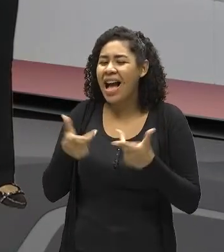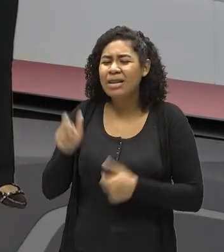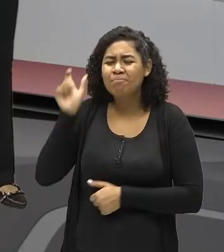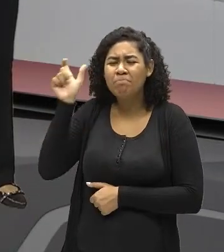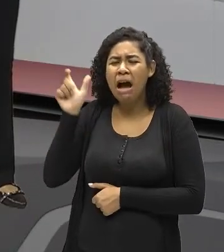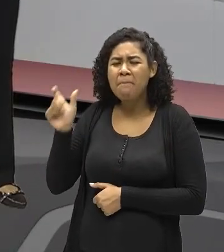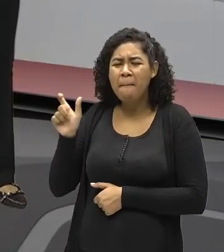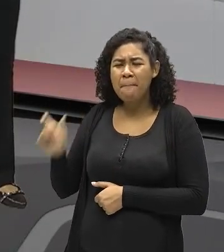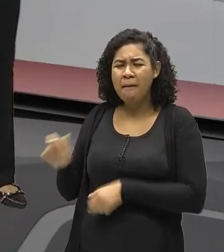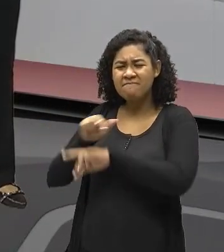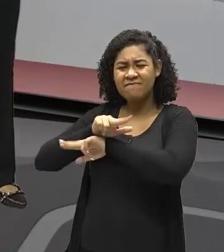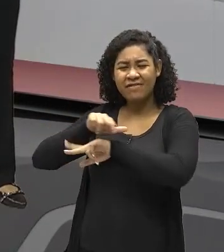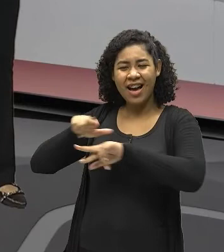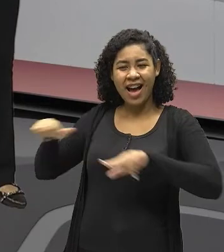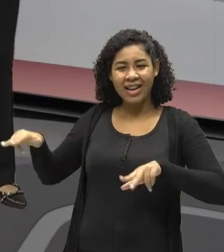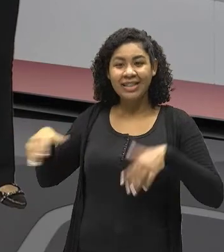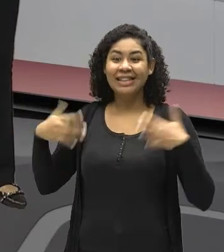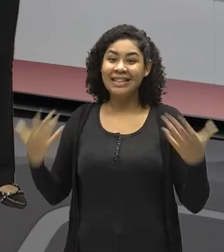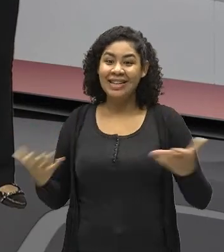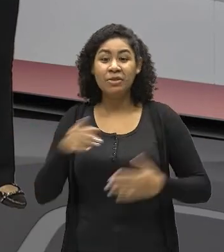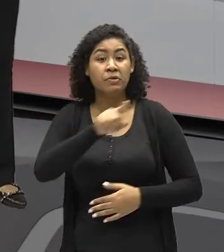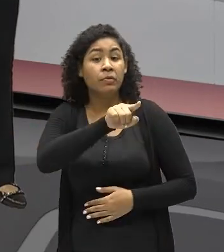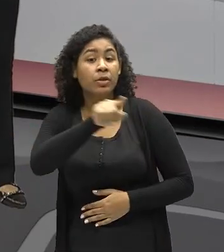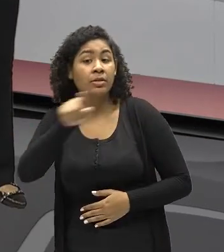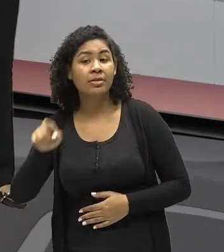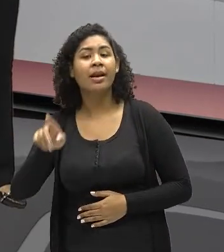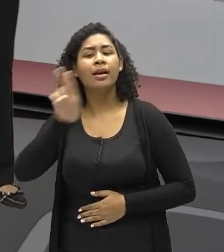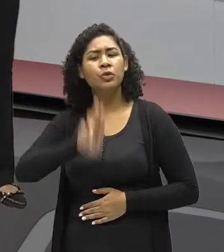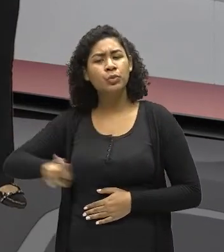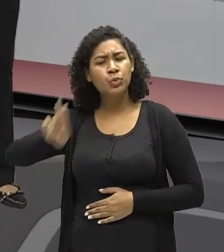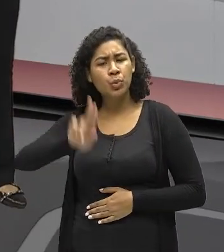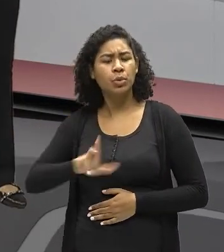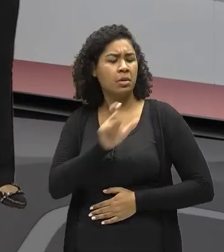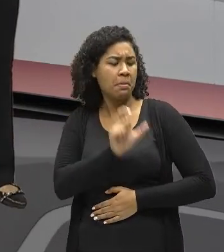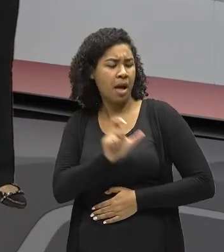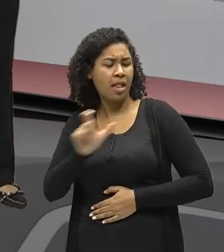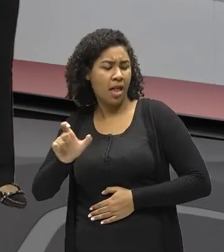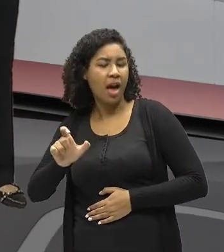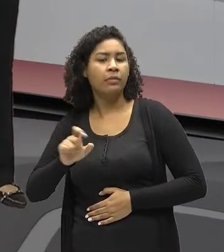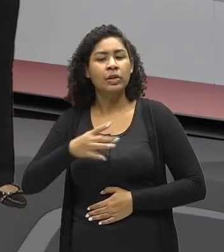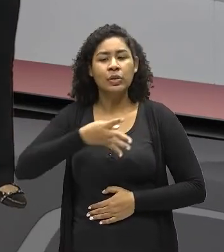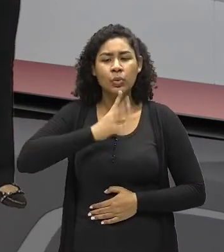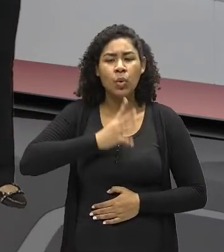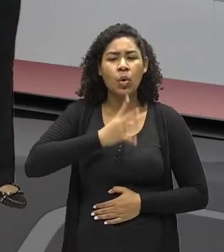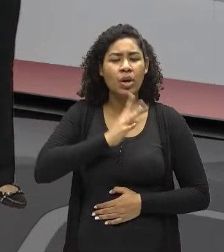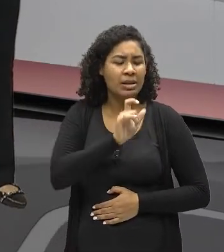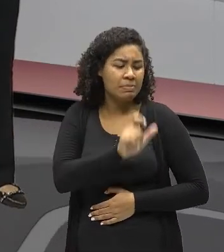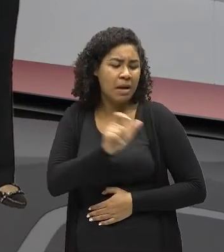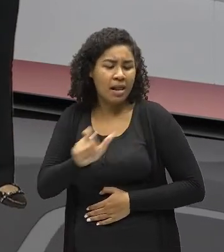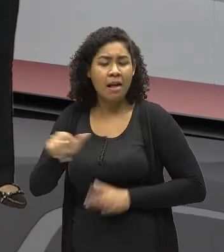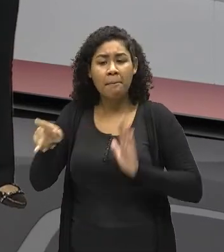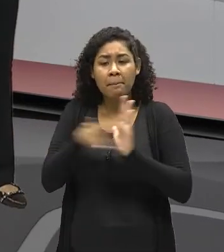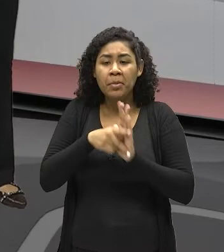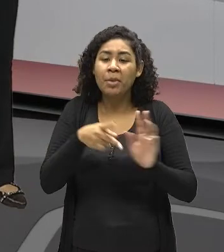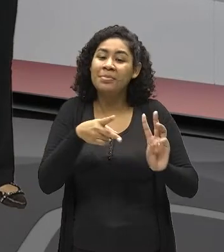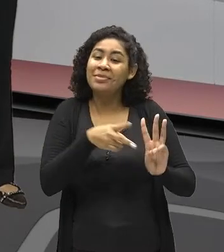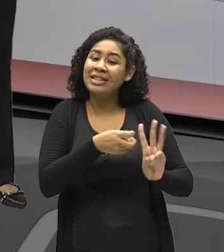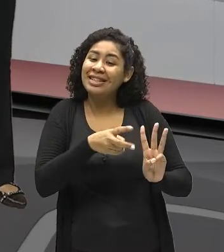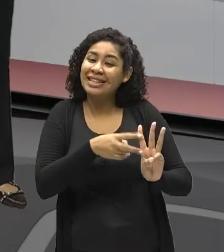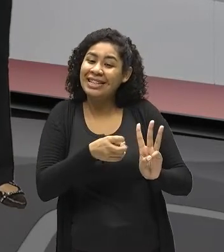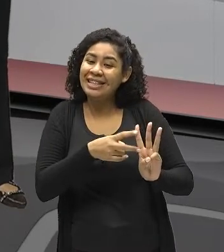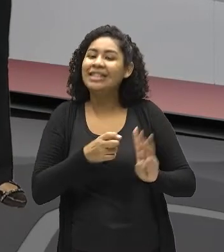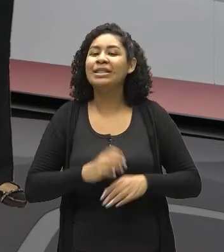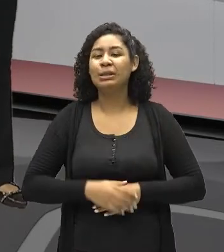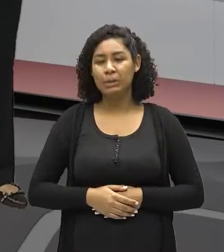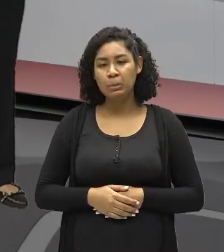todos vocês cotidianamente falam ou já ouviram palavras de origem indígena, tanto do